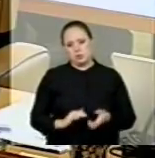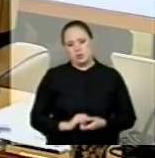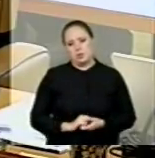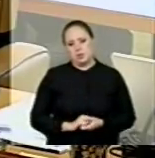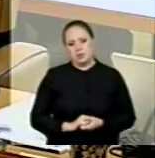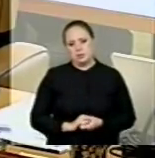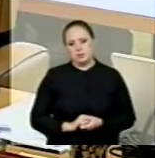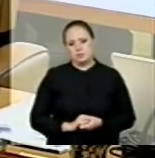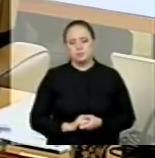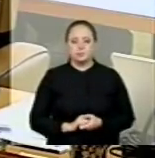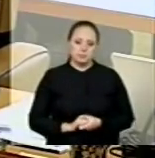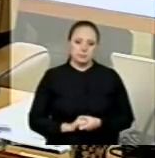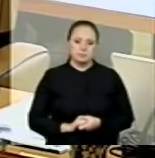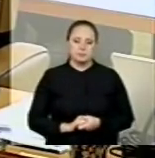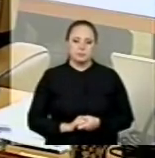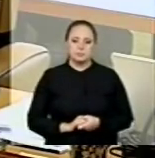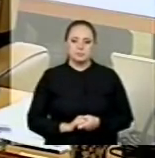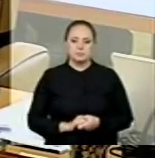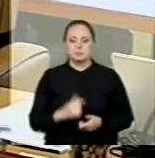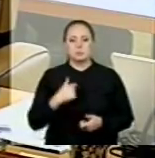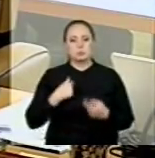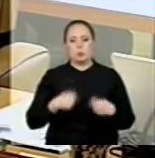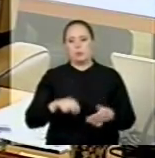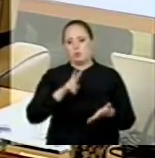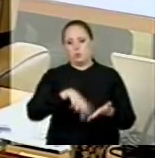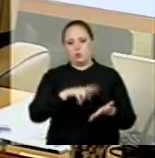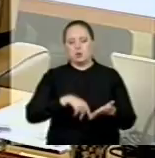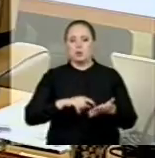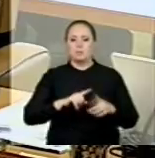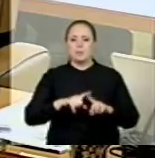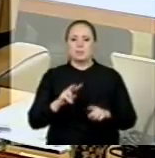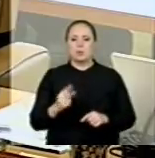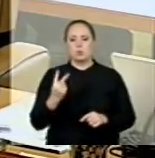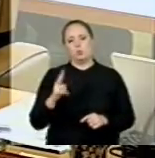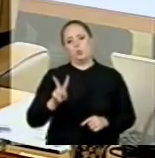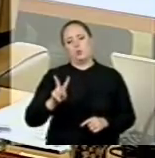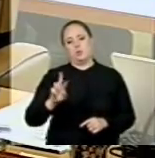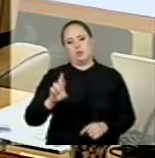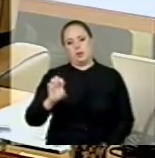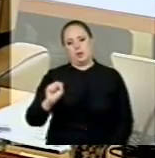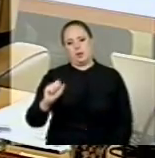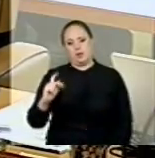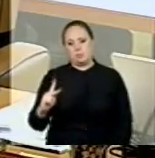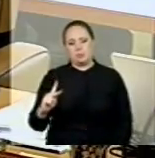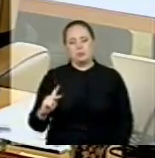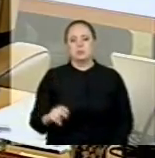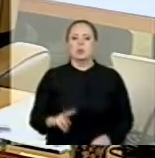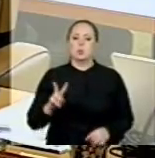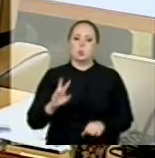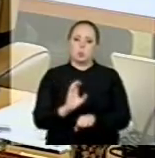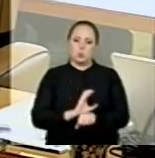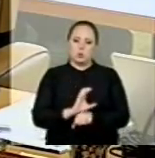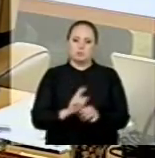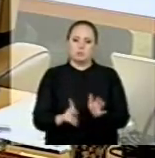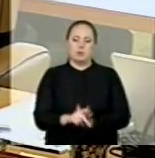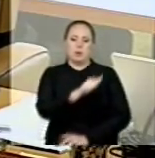permito escusar da leitura, como também das duas resoluções, das duas constituições, a do Rio de Janeiro e do